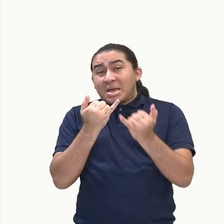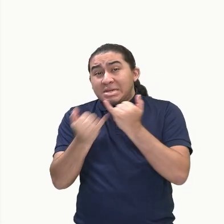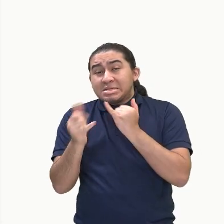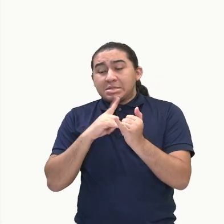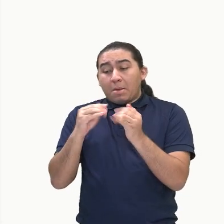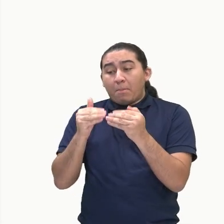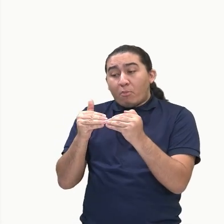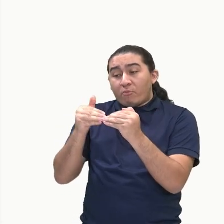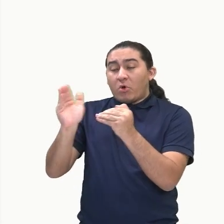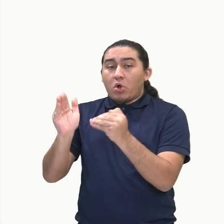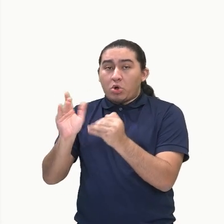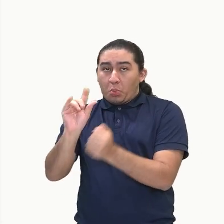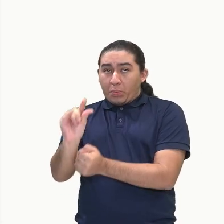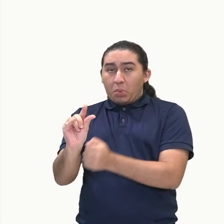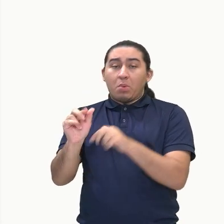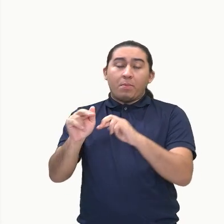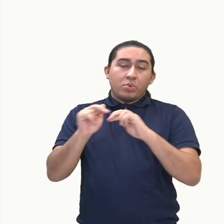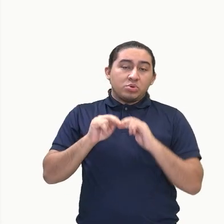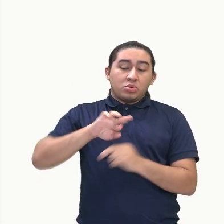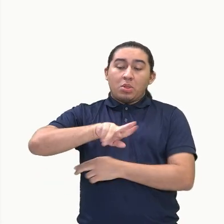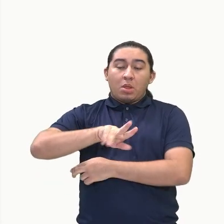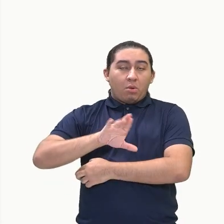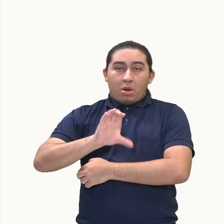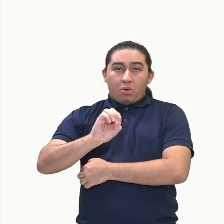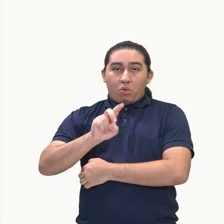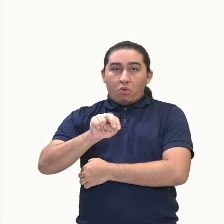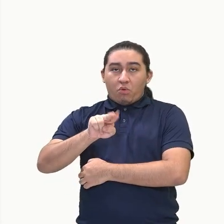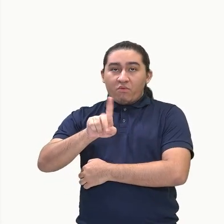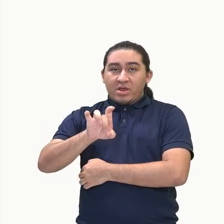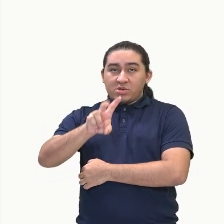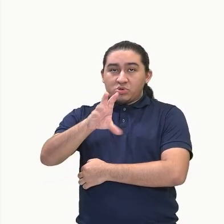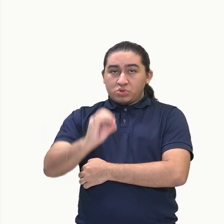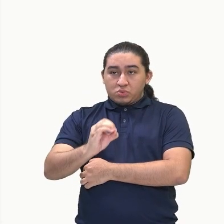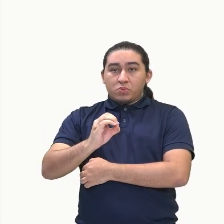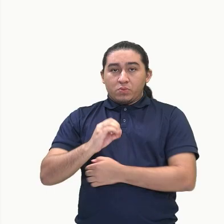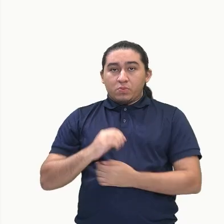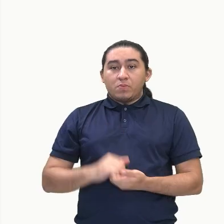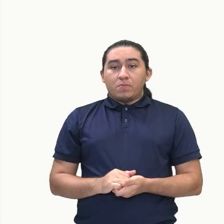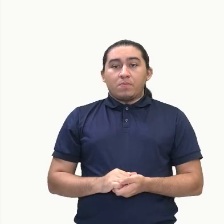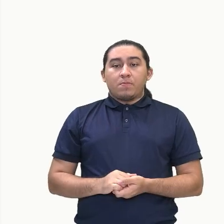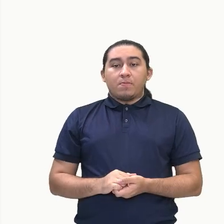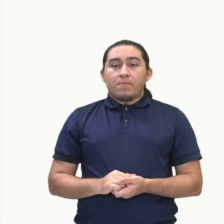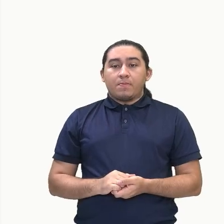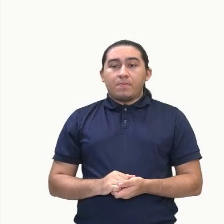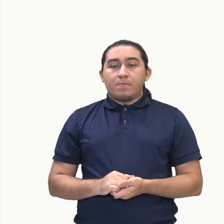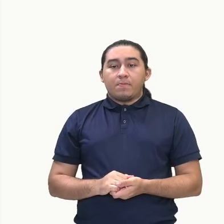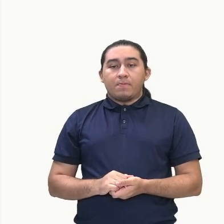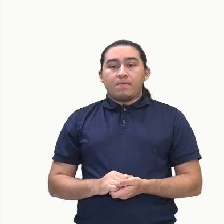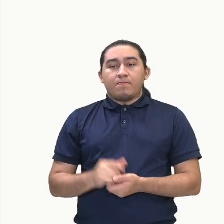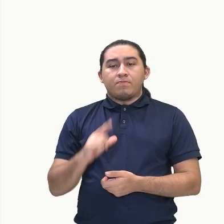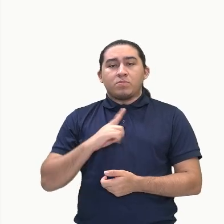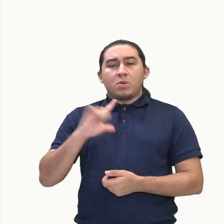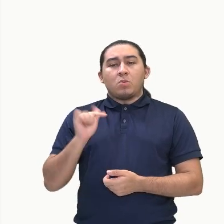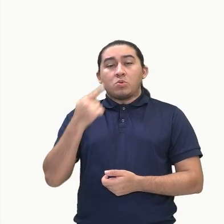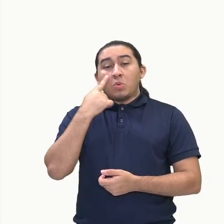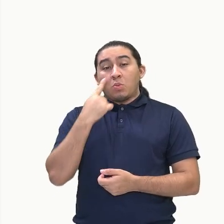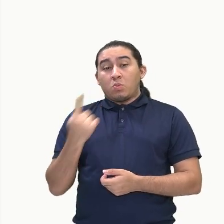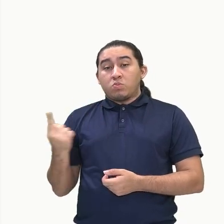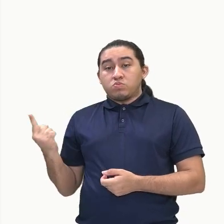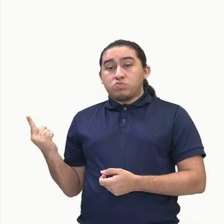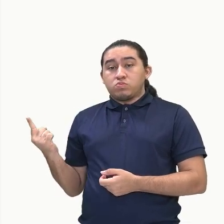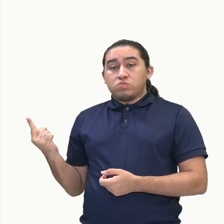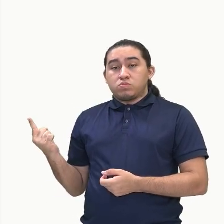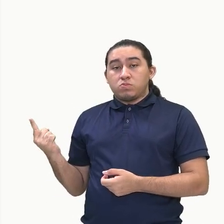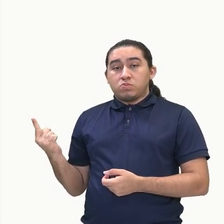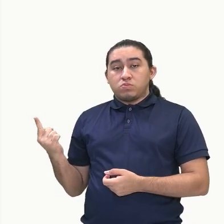convexo. Tá bom? Vamos a mais um exemplo. Aqui, ó, temos novamente quantos lados tem? 1,